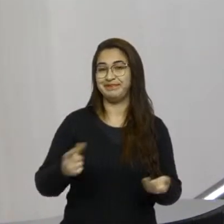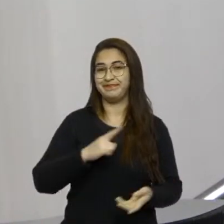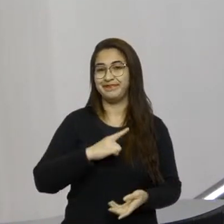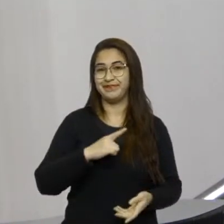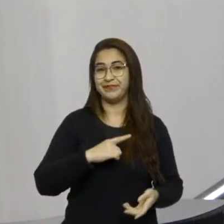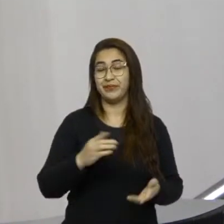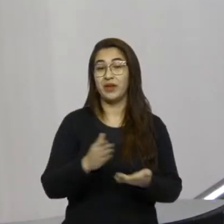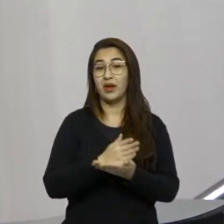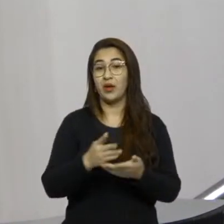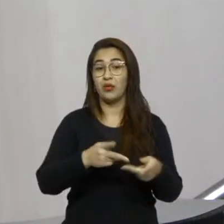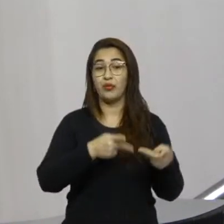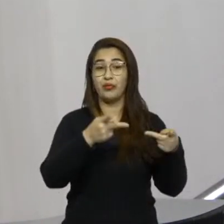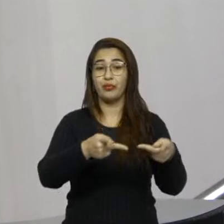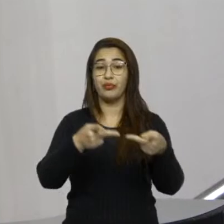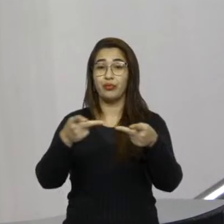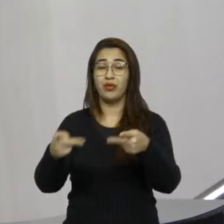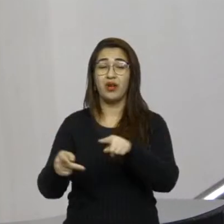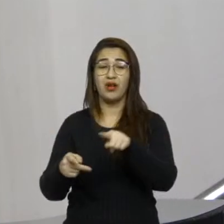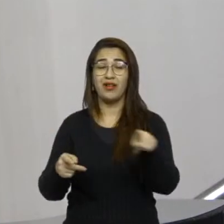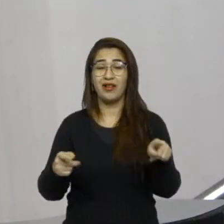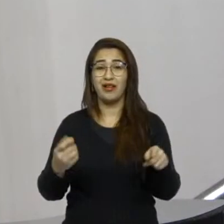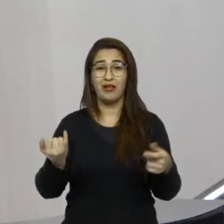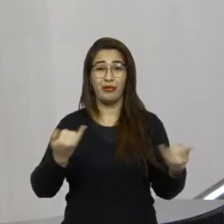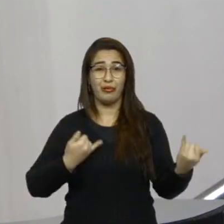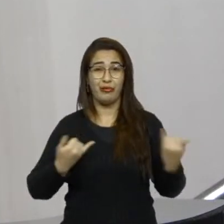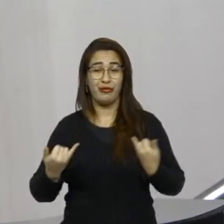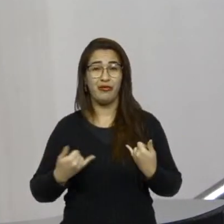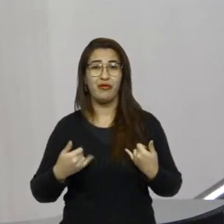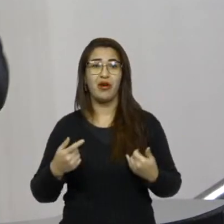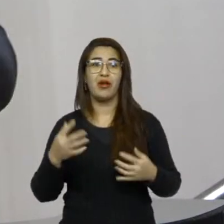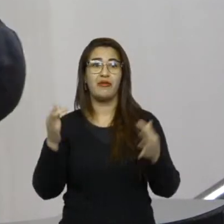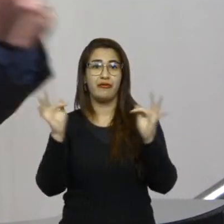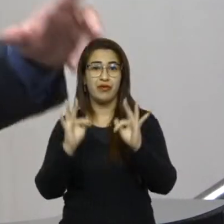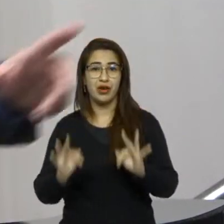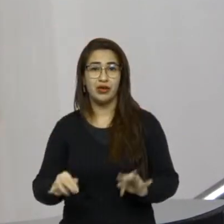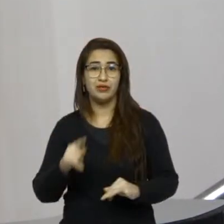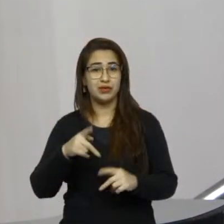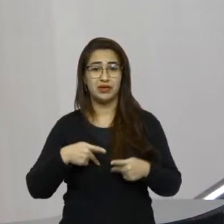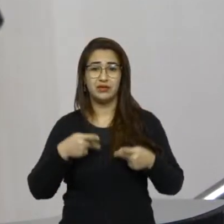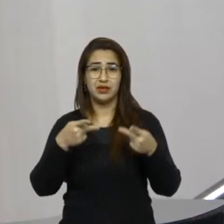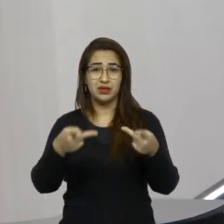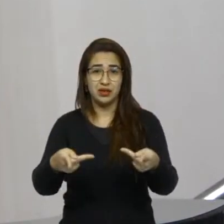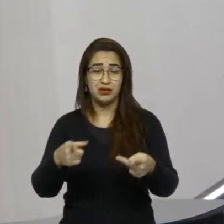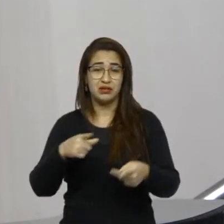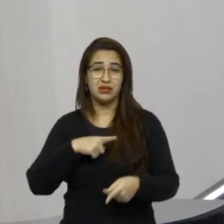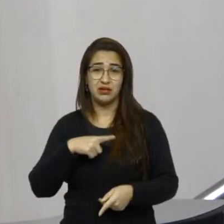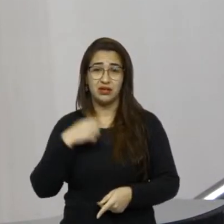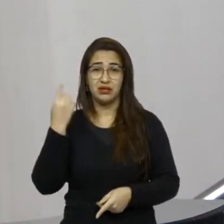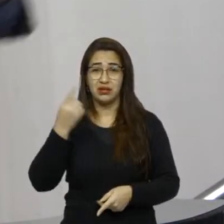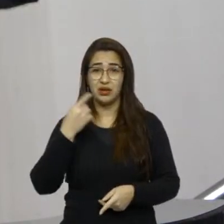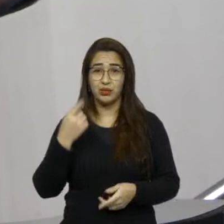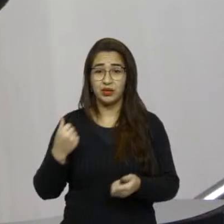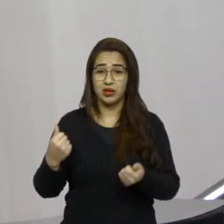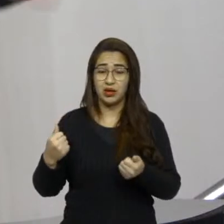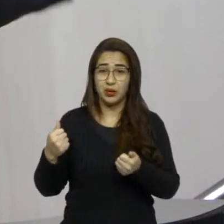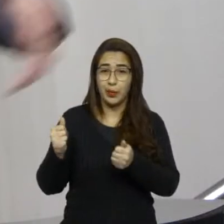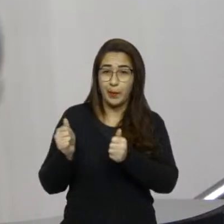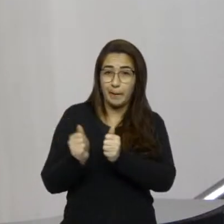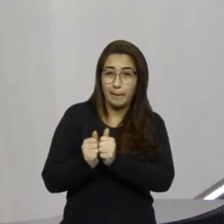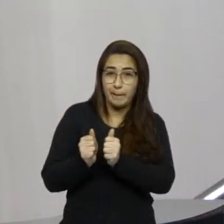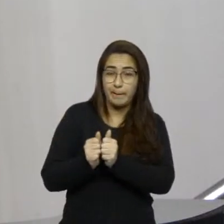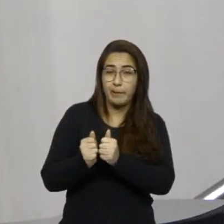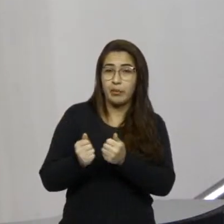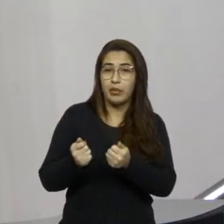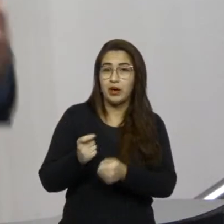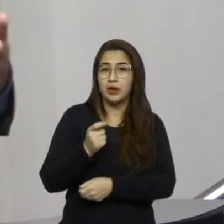visitei, deputado, estamos felizes com a sua visita, porque nós temos deputados aqui próximos, ou na nossa região, enfim, ou há muito tempo,